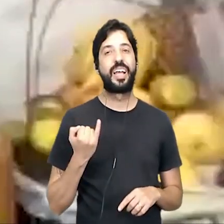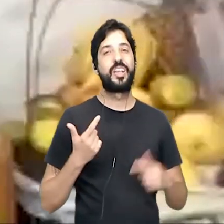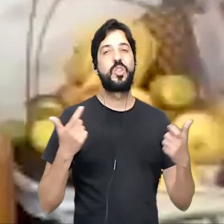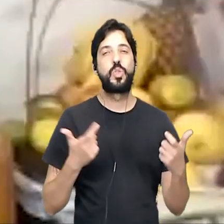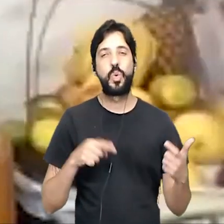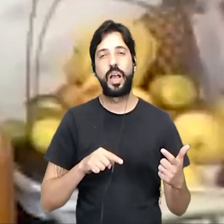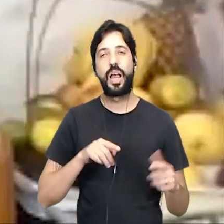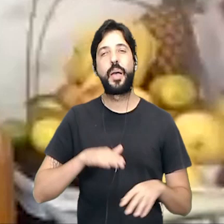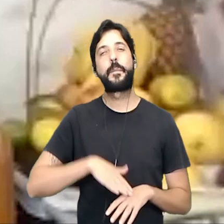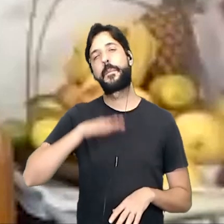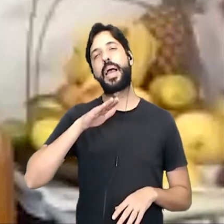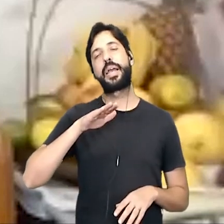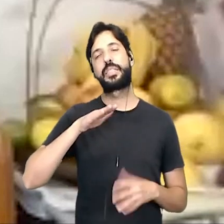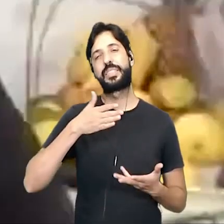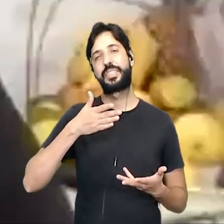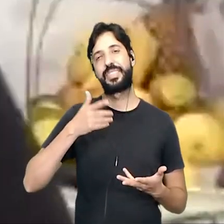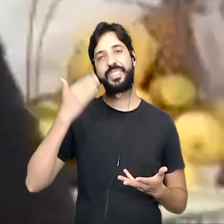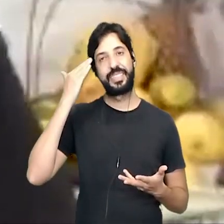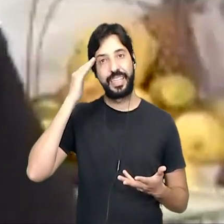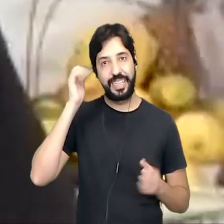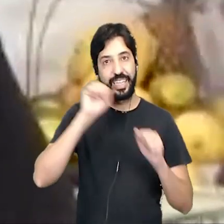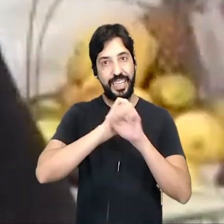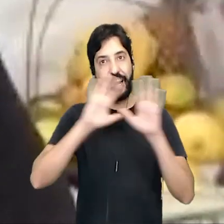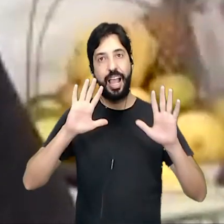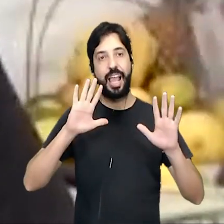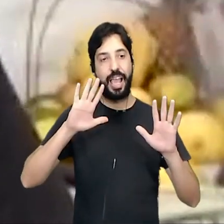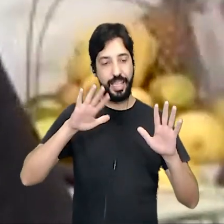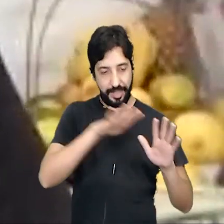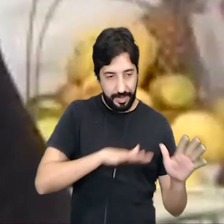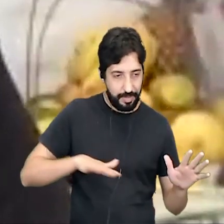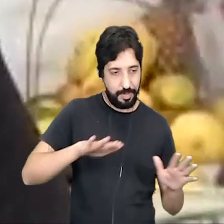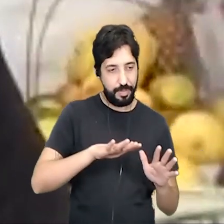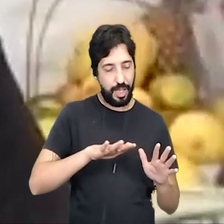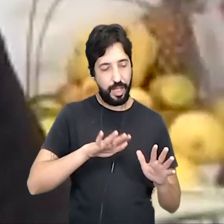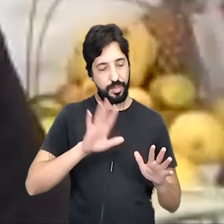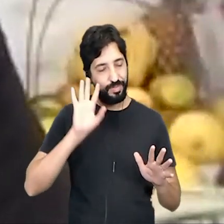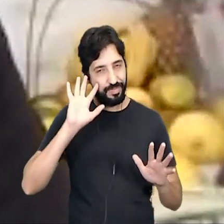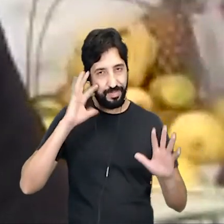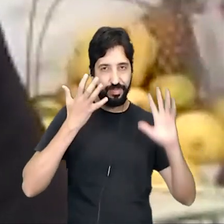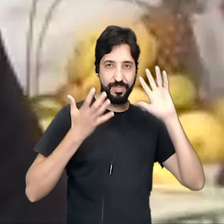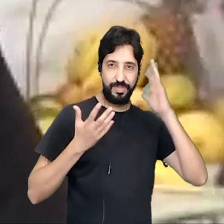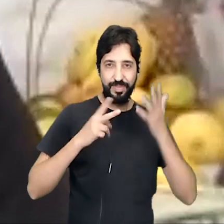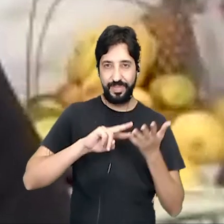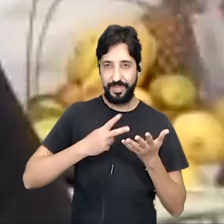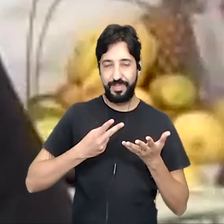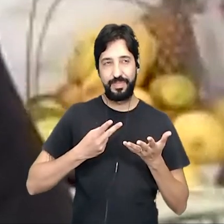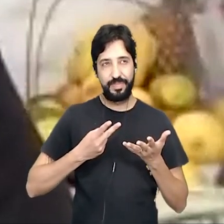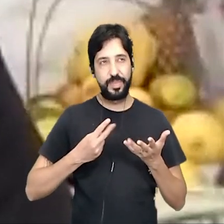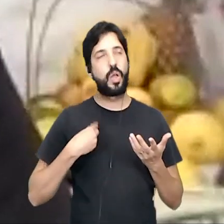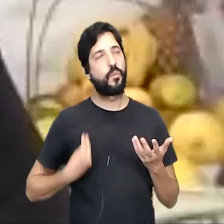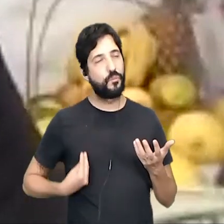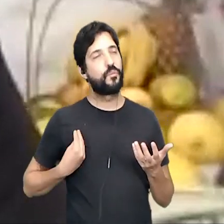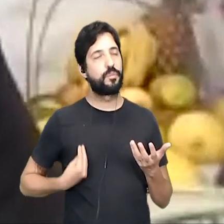muito importante, assim. Para mim é o lugar que eu mais tenho entendido como um espaço de tradução,